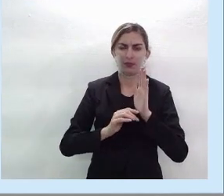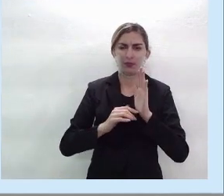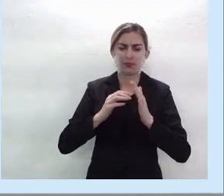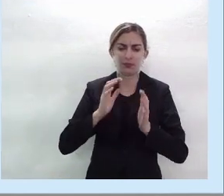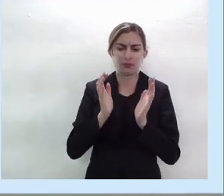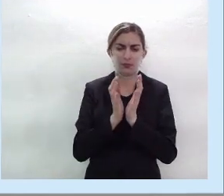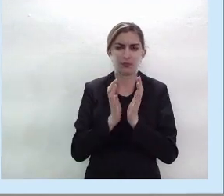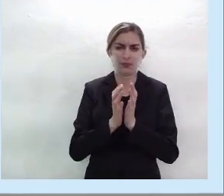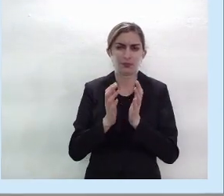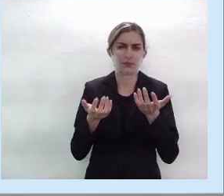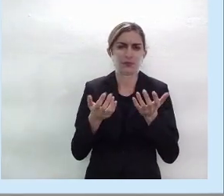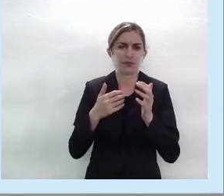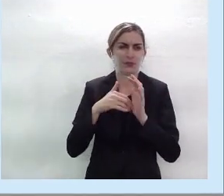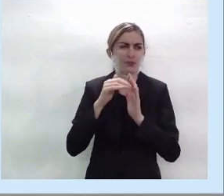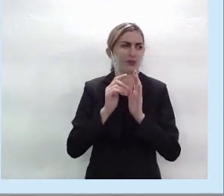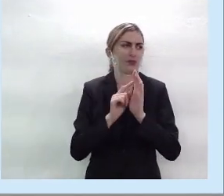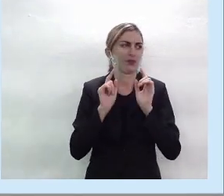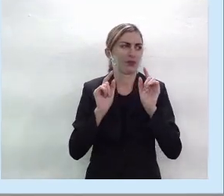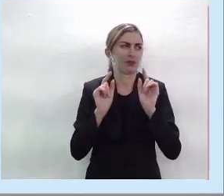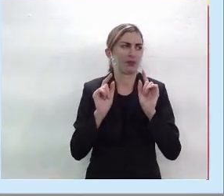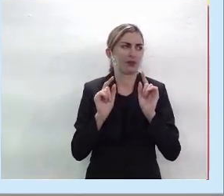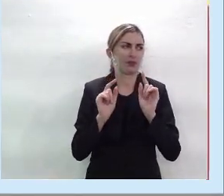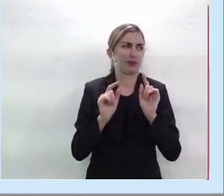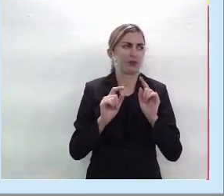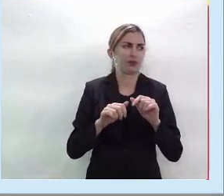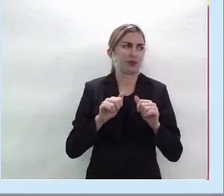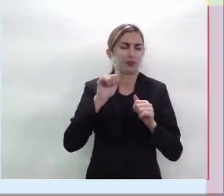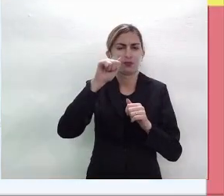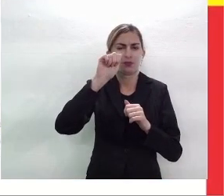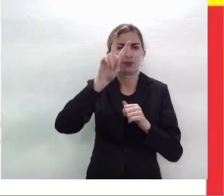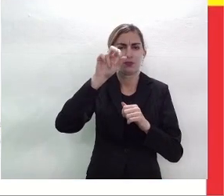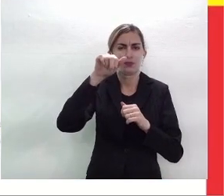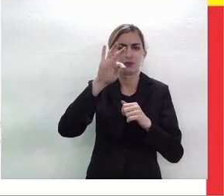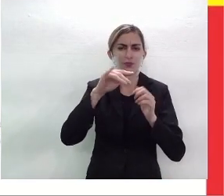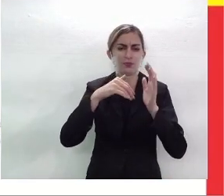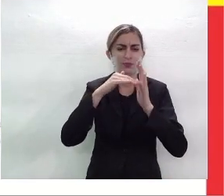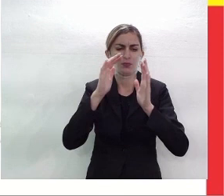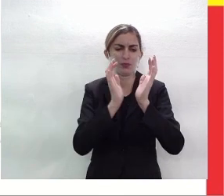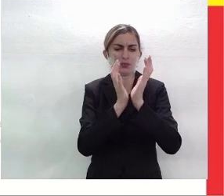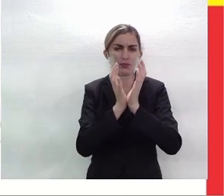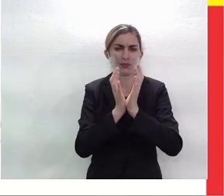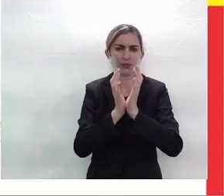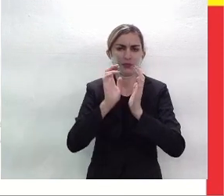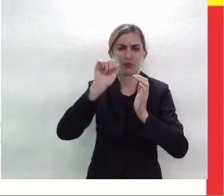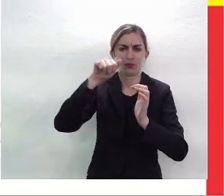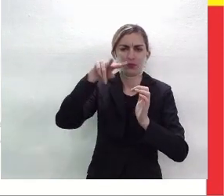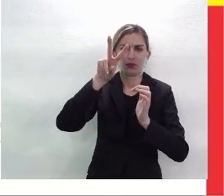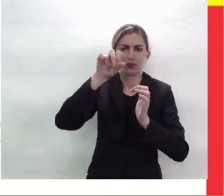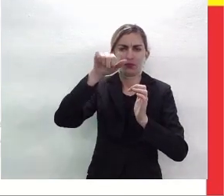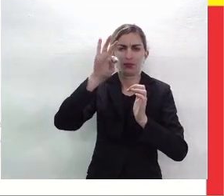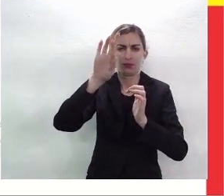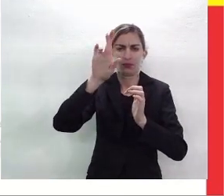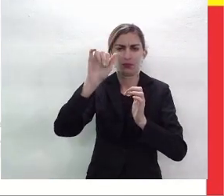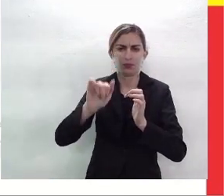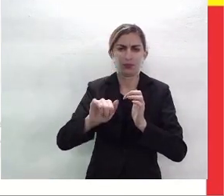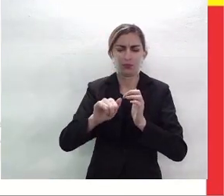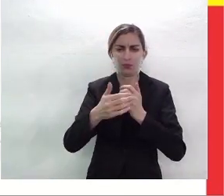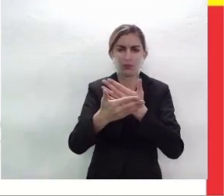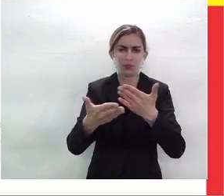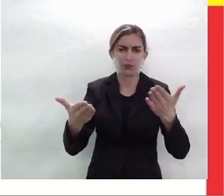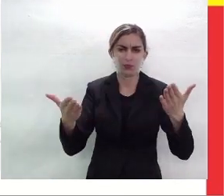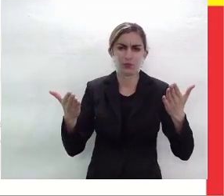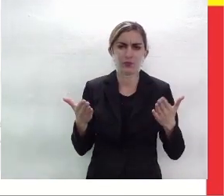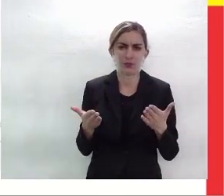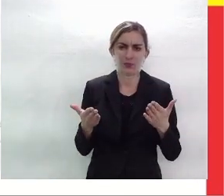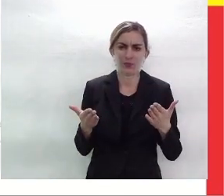coisa é que as práticas corporais de aventura têm a imprevisibilidade, né? Onde o ambiente ele se torna desafiador justamente